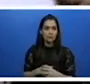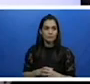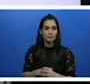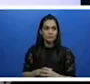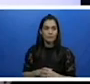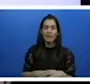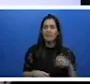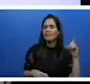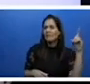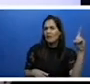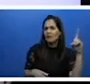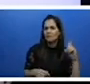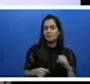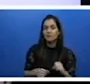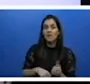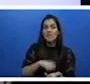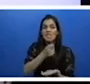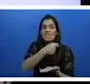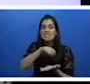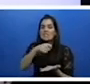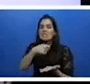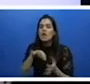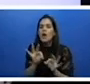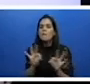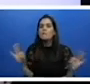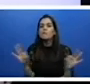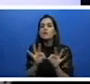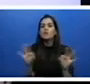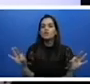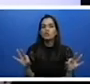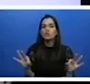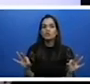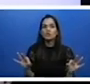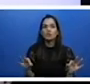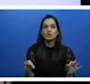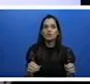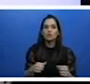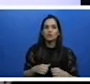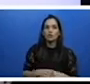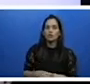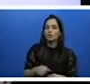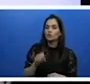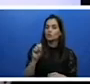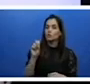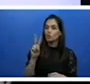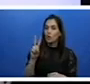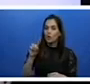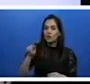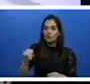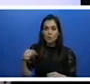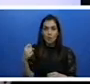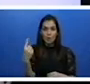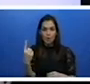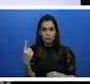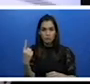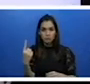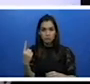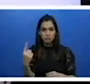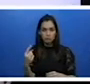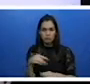D. Vamos escrever a medida de 2 metros e 10 centímetros, tudo em